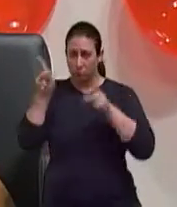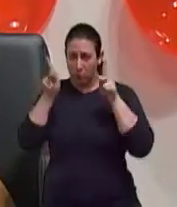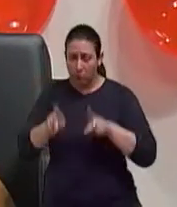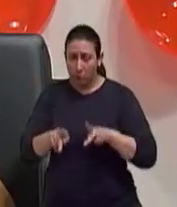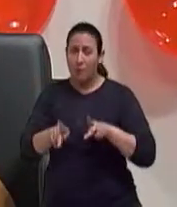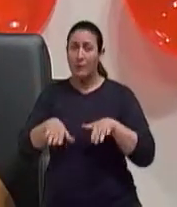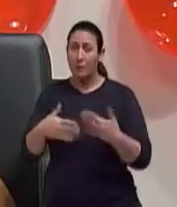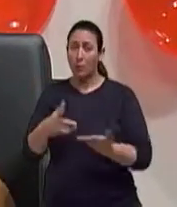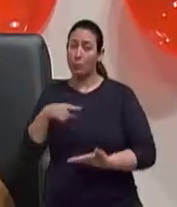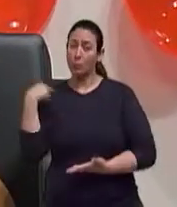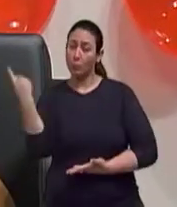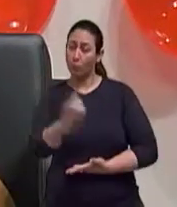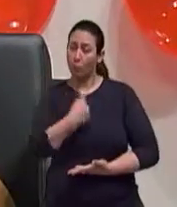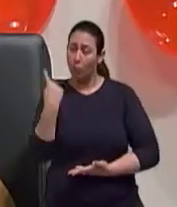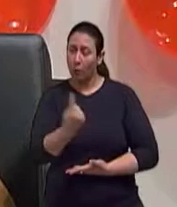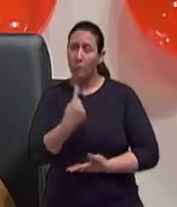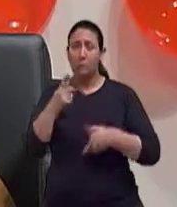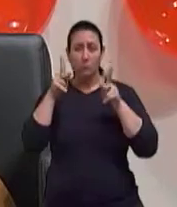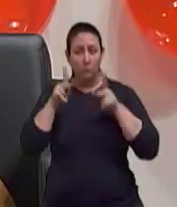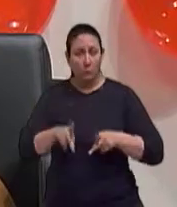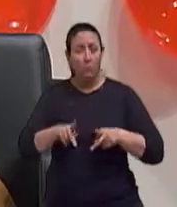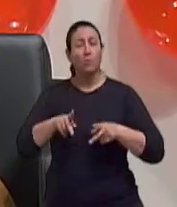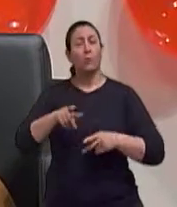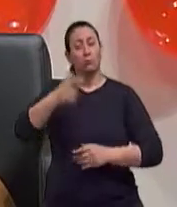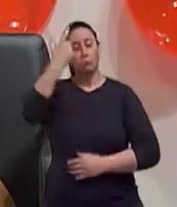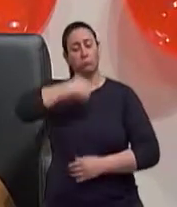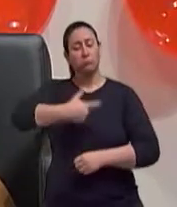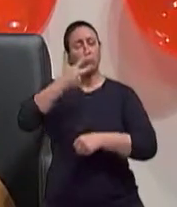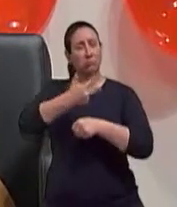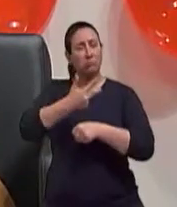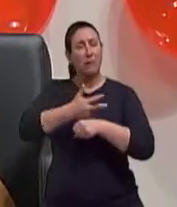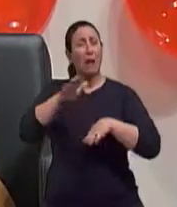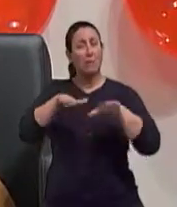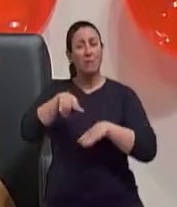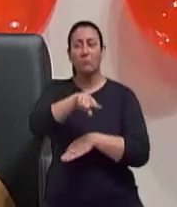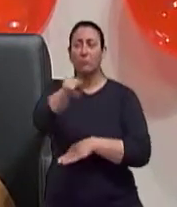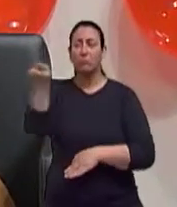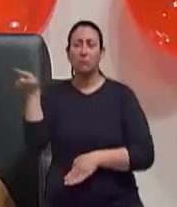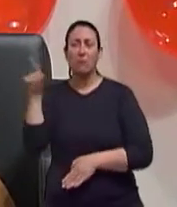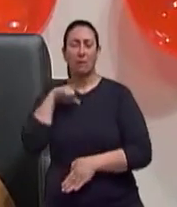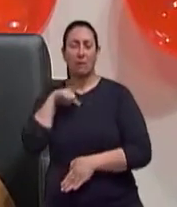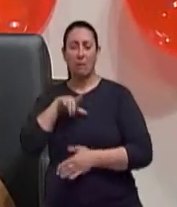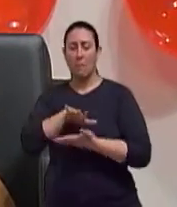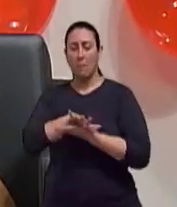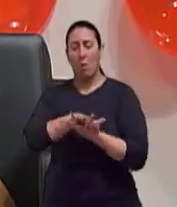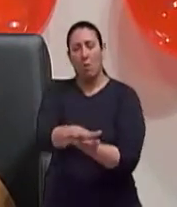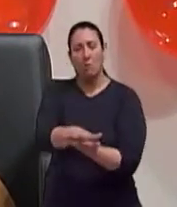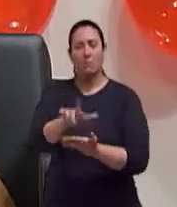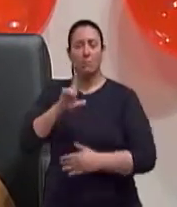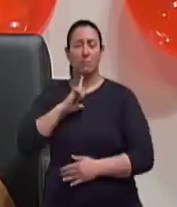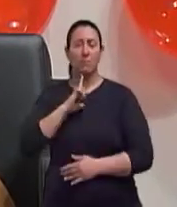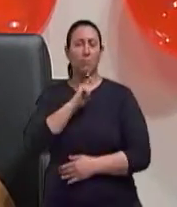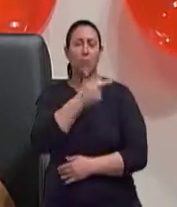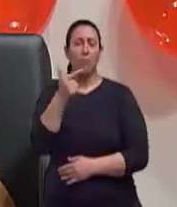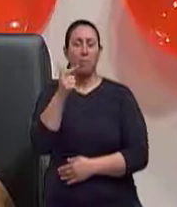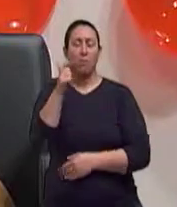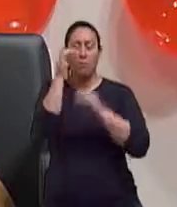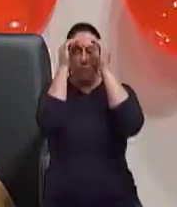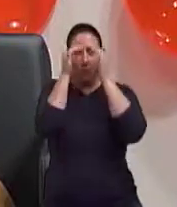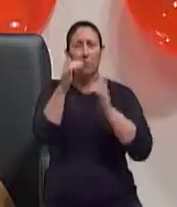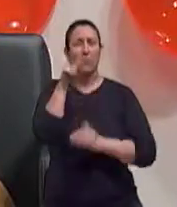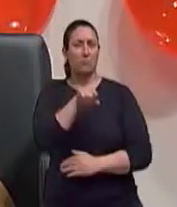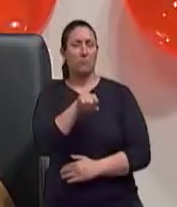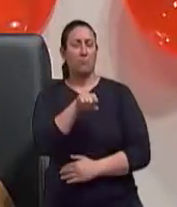nós brasileiros olhamos o idoso com preconceito como um problema então é para conversar sobre